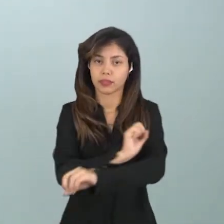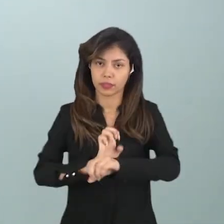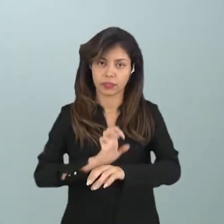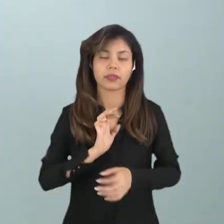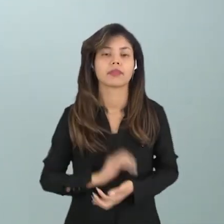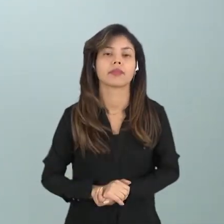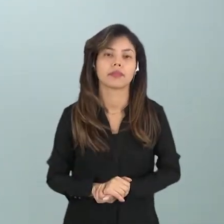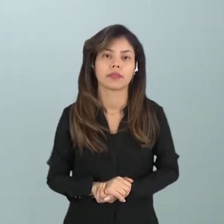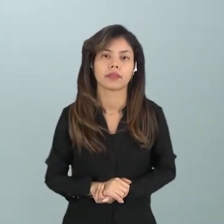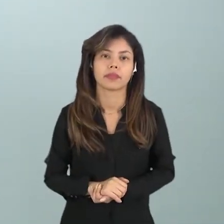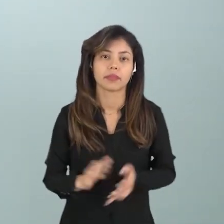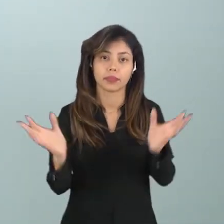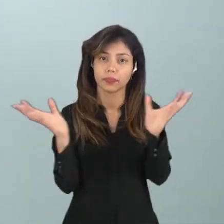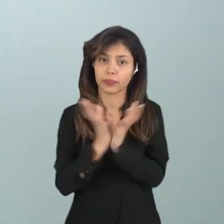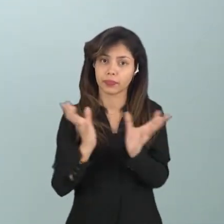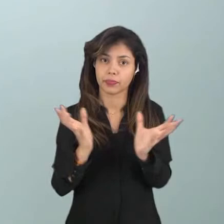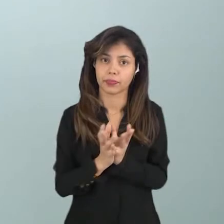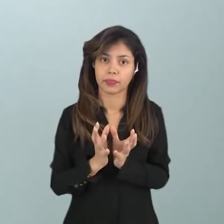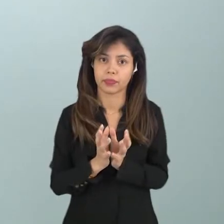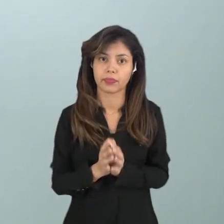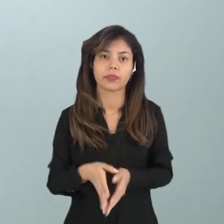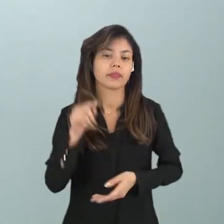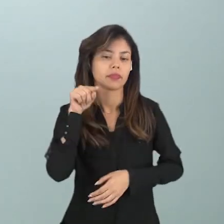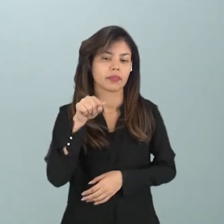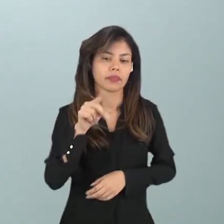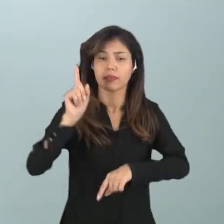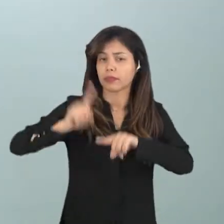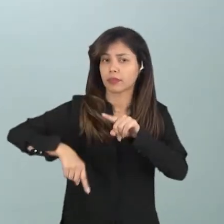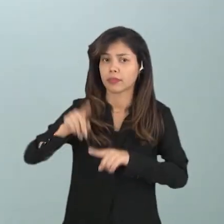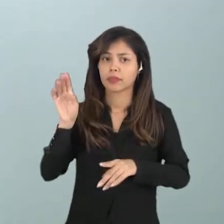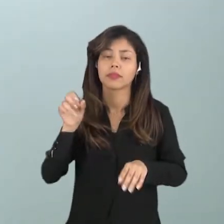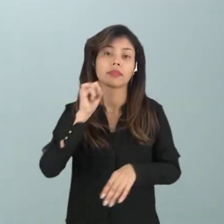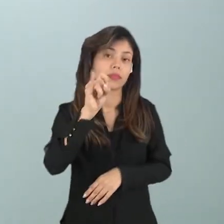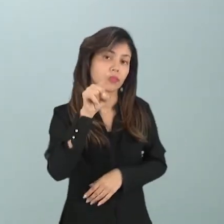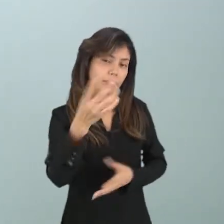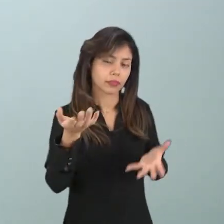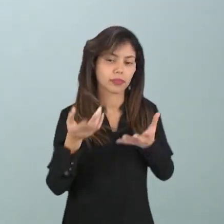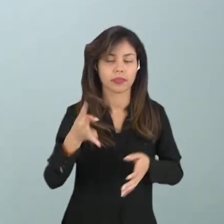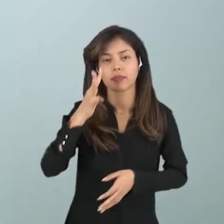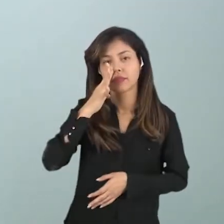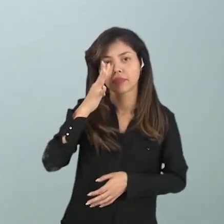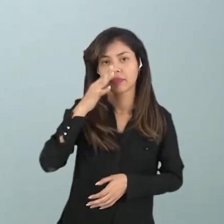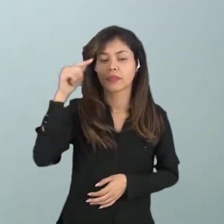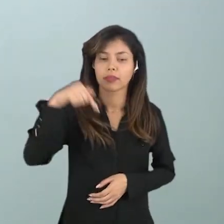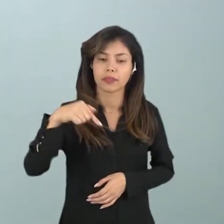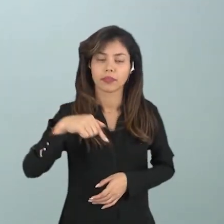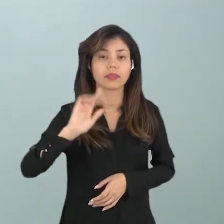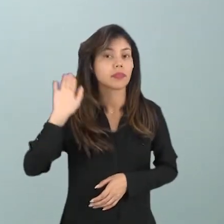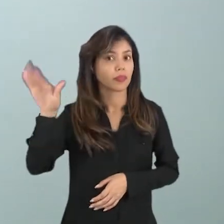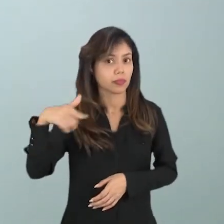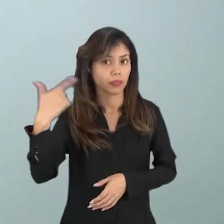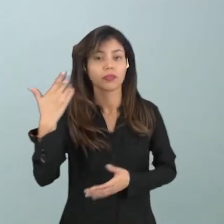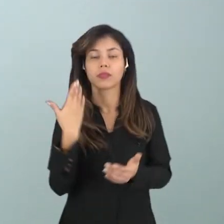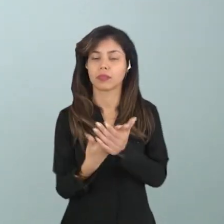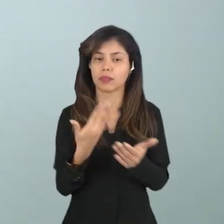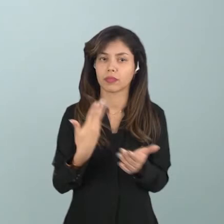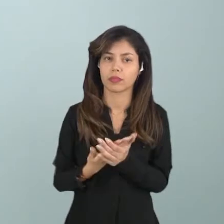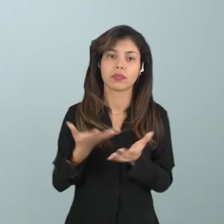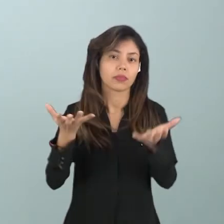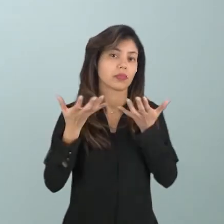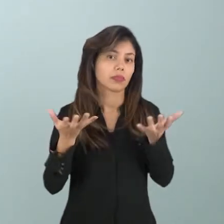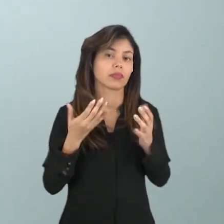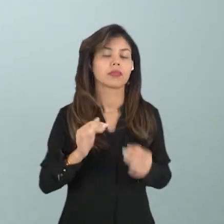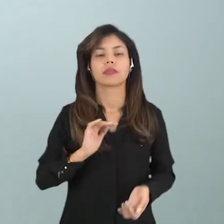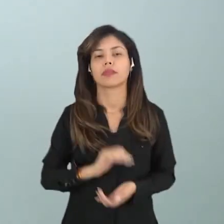equipe que trabalha com a parte de edição desse material. E se você quiser assistir esta aula ou outra e quiser